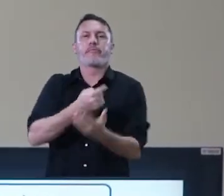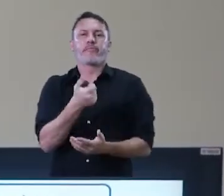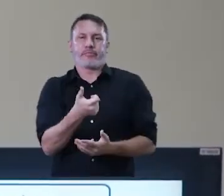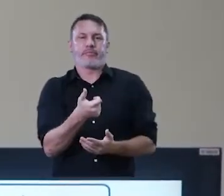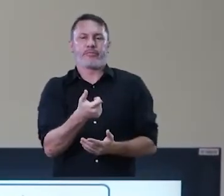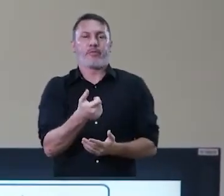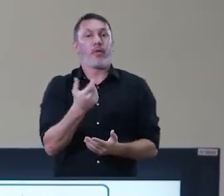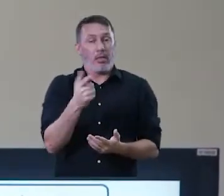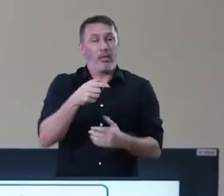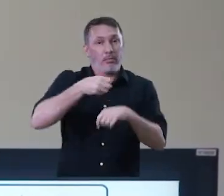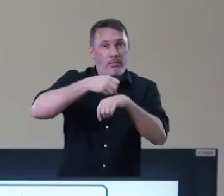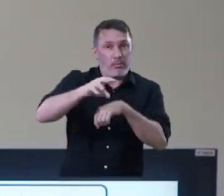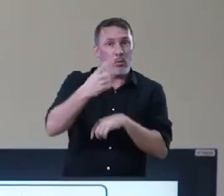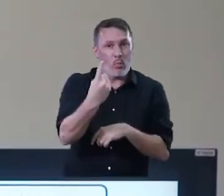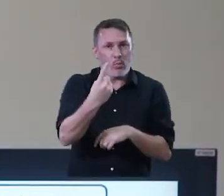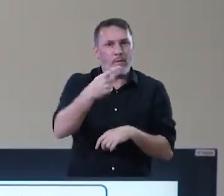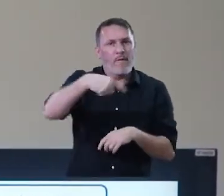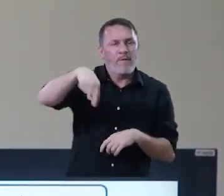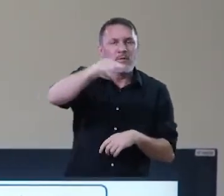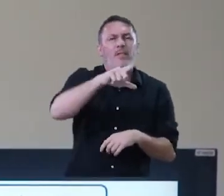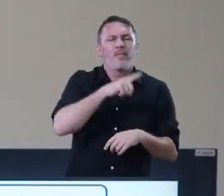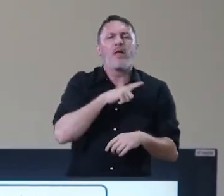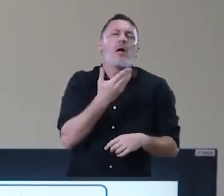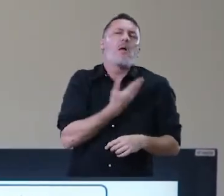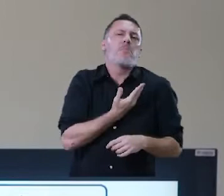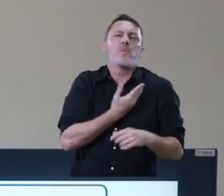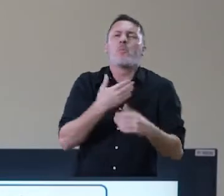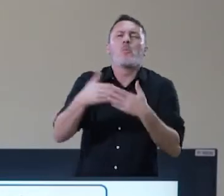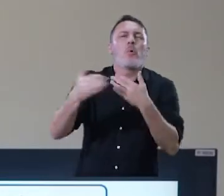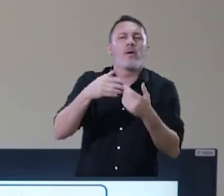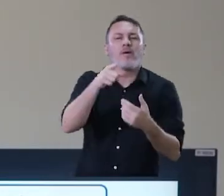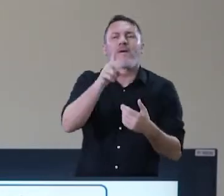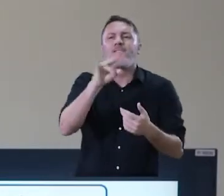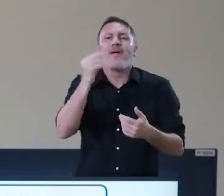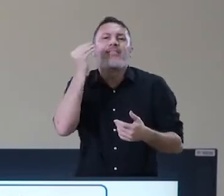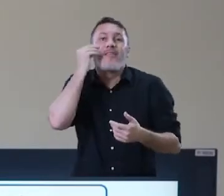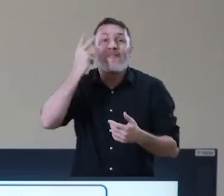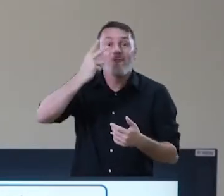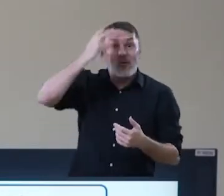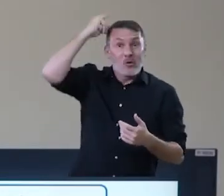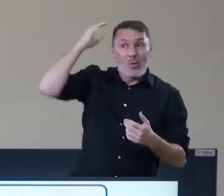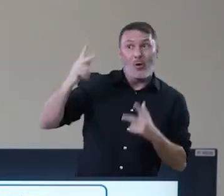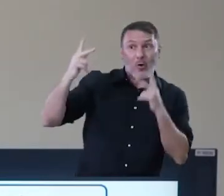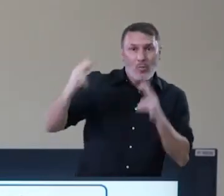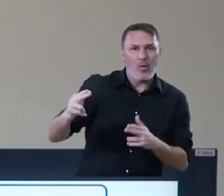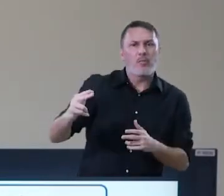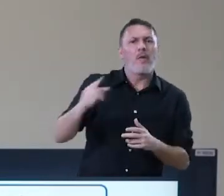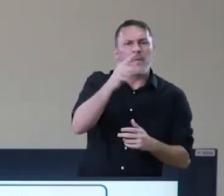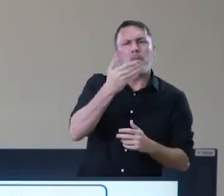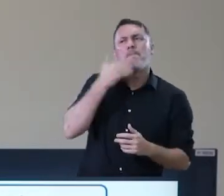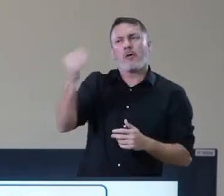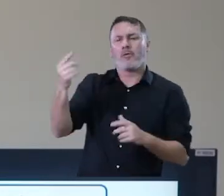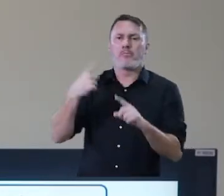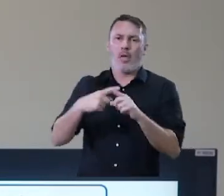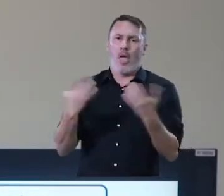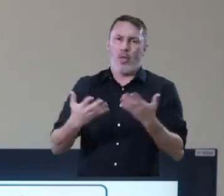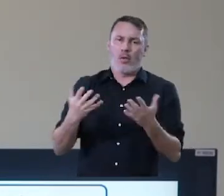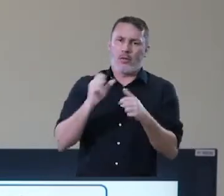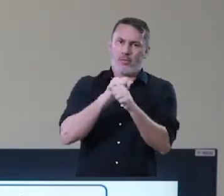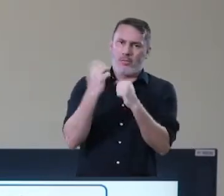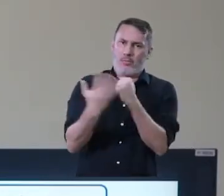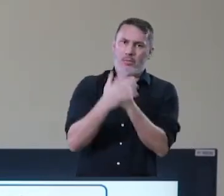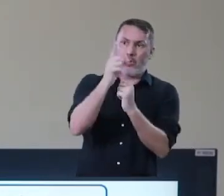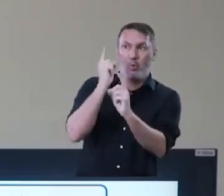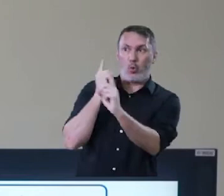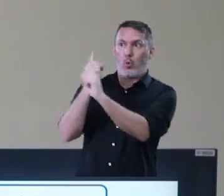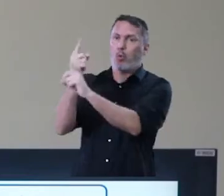ok? Uma dica que eu dou a vocês também, às vezes você tem um amigo, esse amigo também vai tentar o vestibular, peça ele para fazer redação digitada, porque